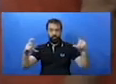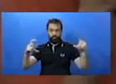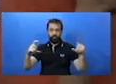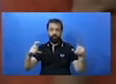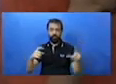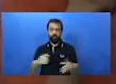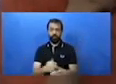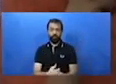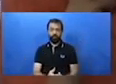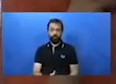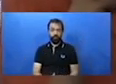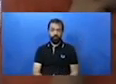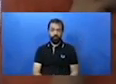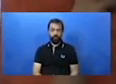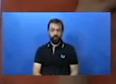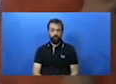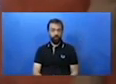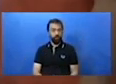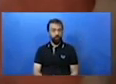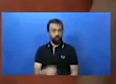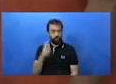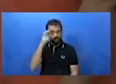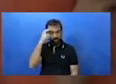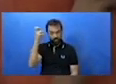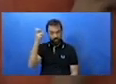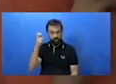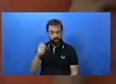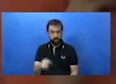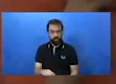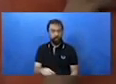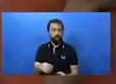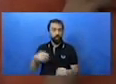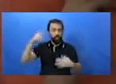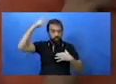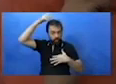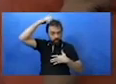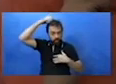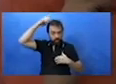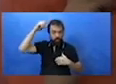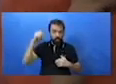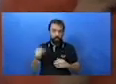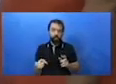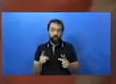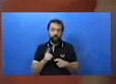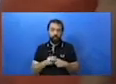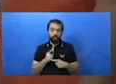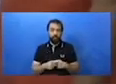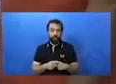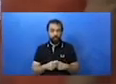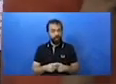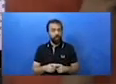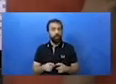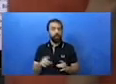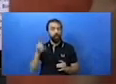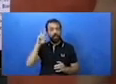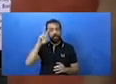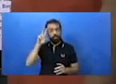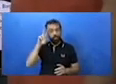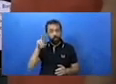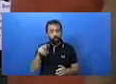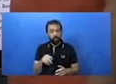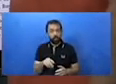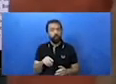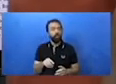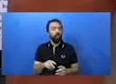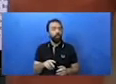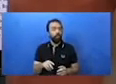segunda estrofe é a referência à esperteza do macaco, deve-se à fama nas fábulas tradicionais, em que geralmente é representado